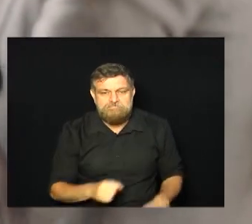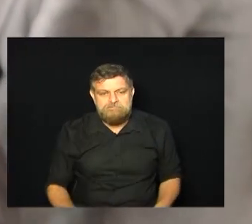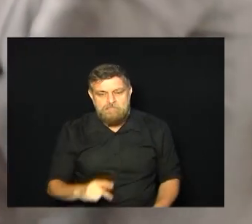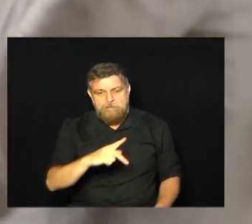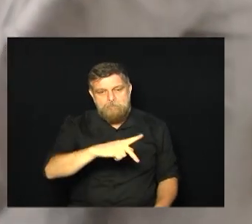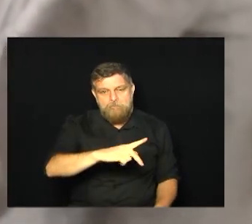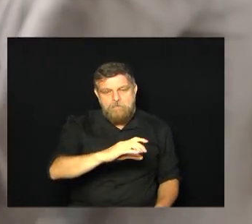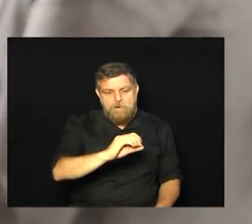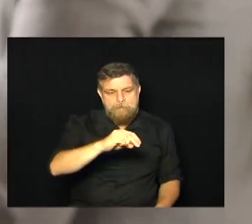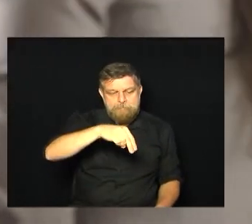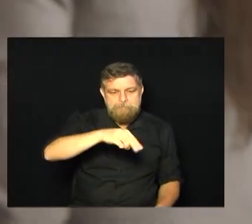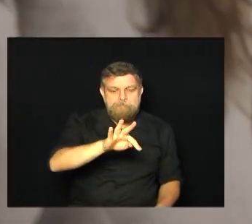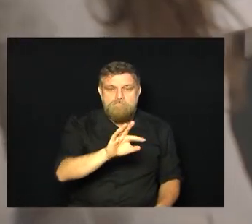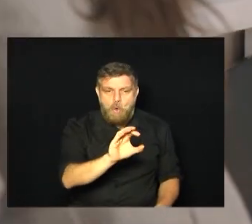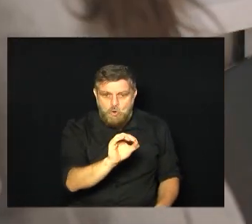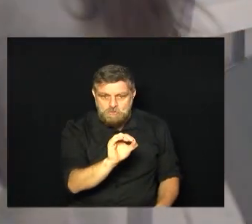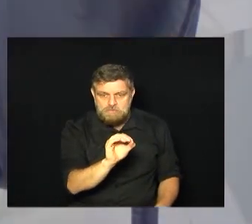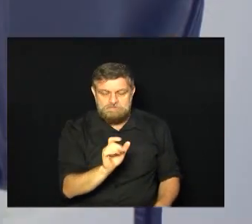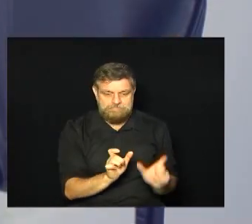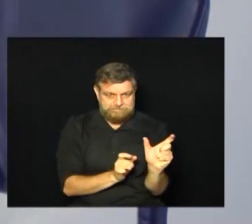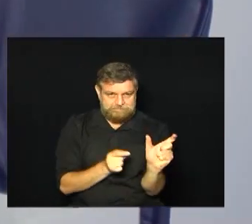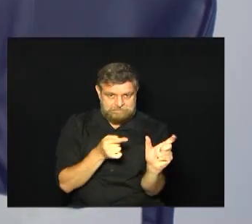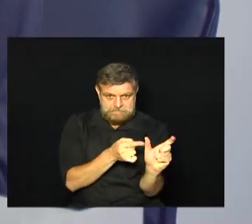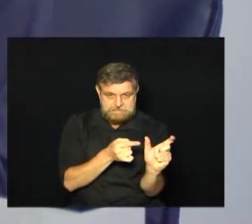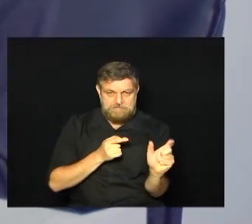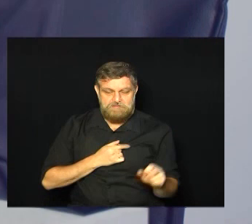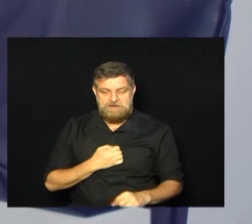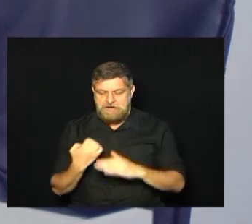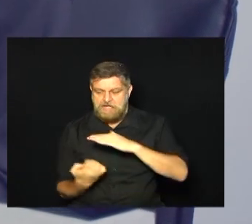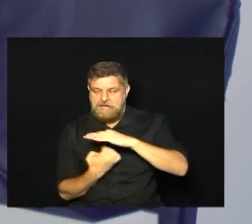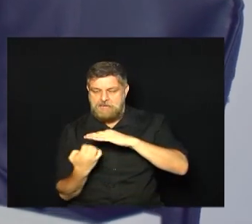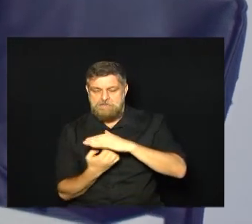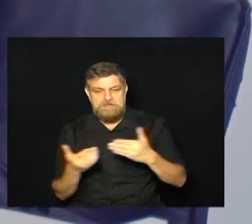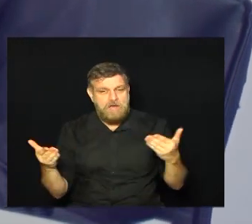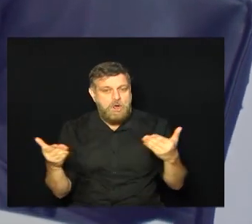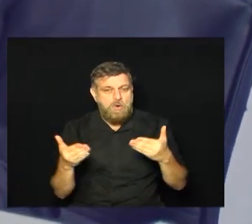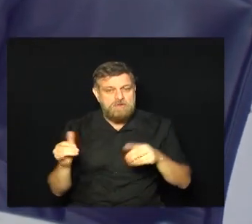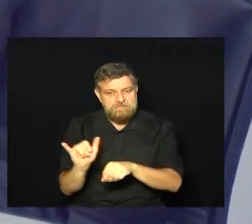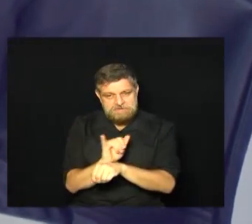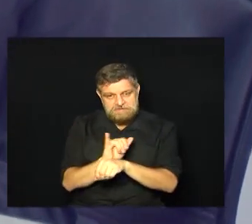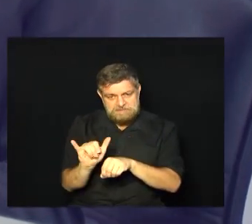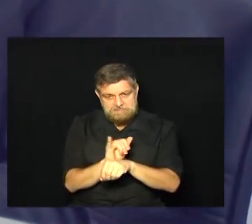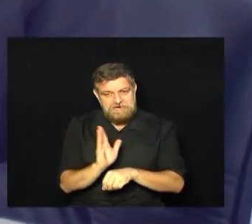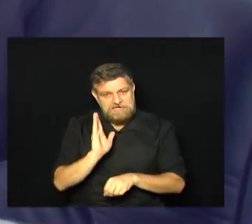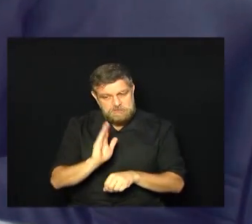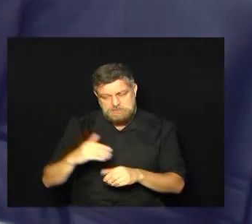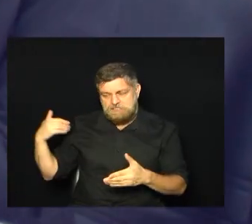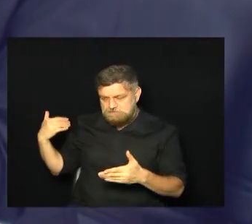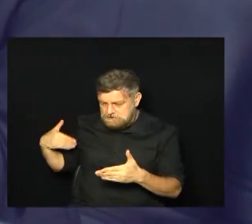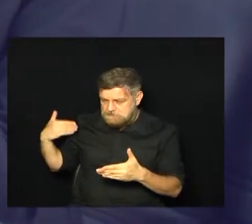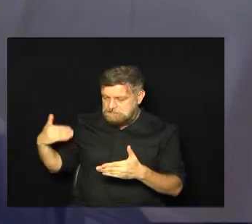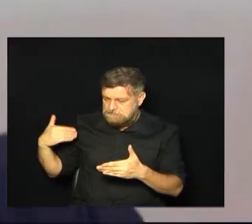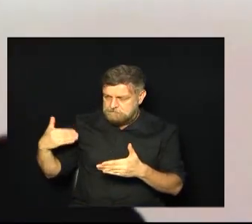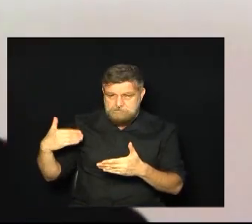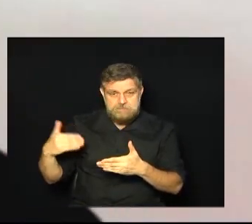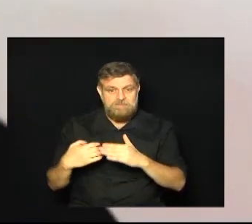Então, o que? As empresas, hoje em dia, elas estão fazendo dessa maneira, também não só hoje, mas bastante tempo, para que ela tenha o